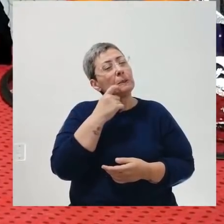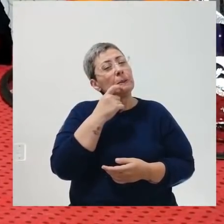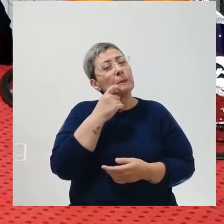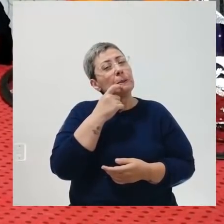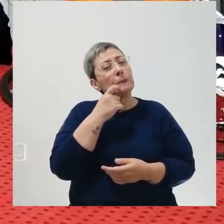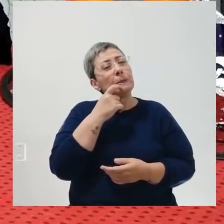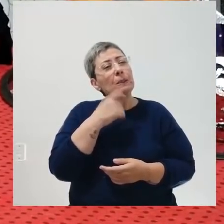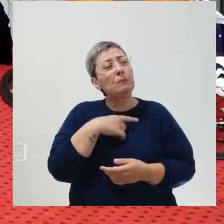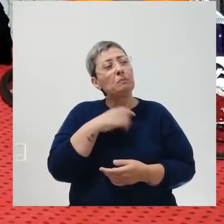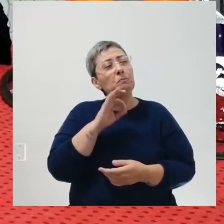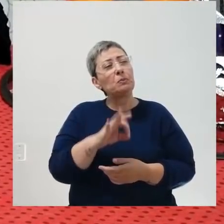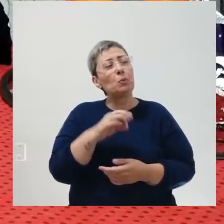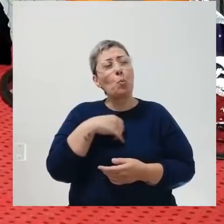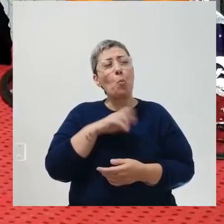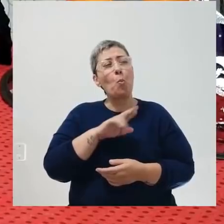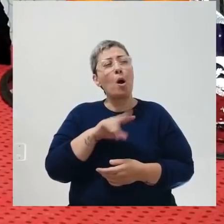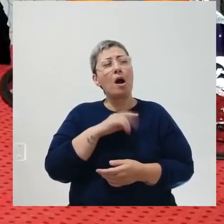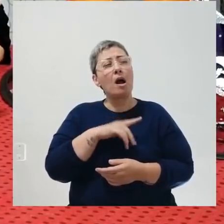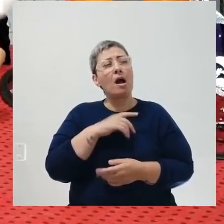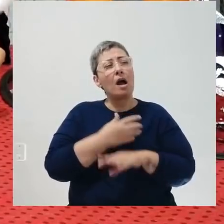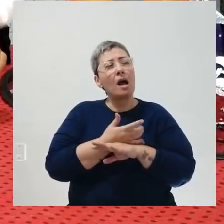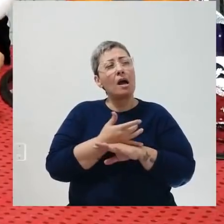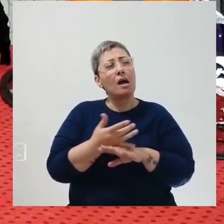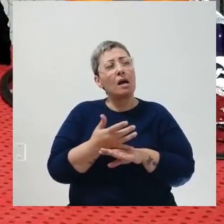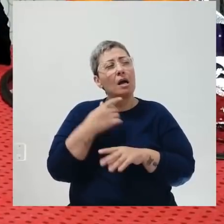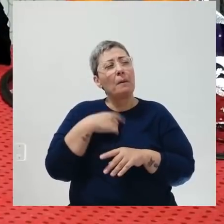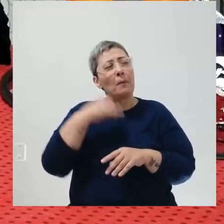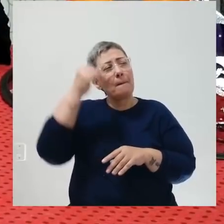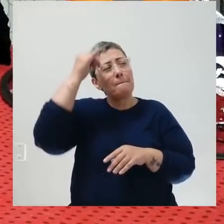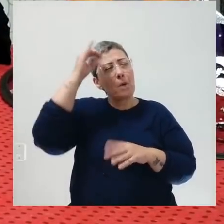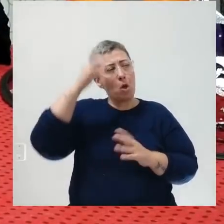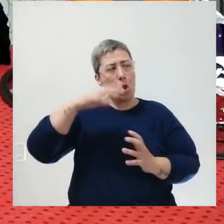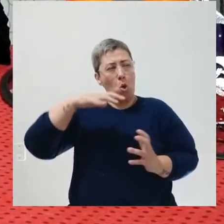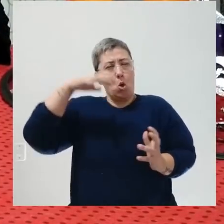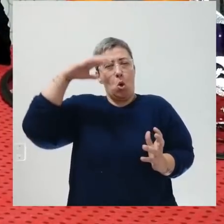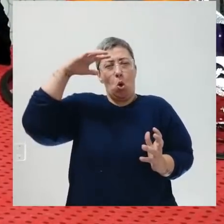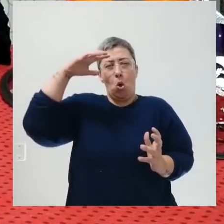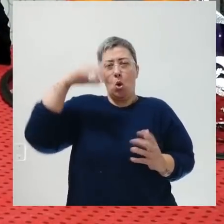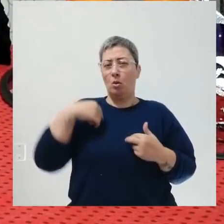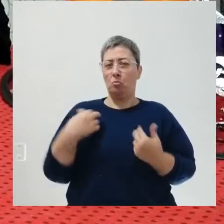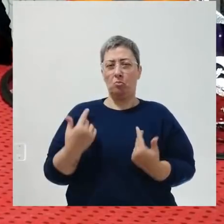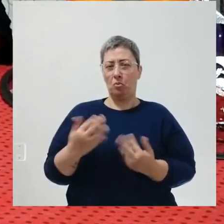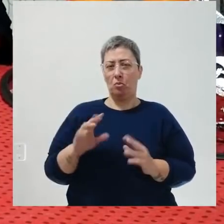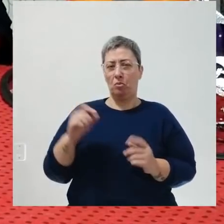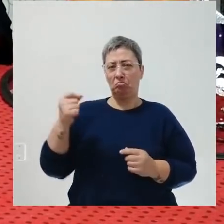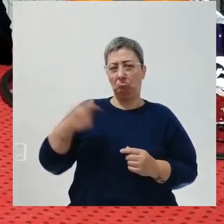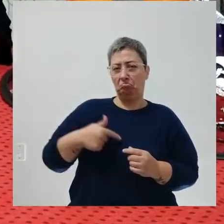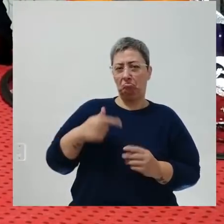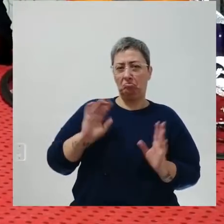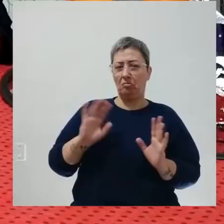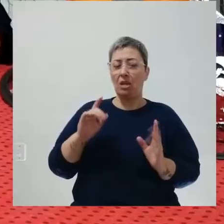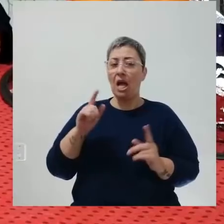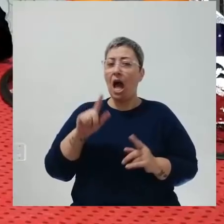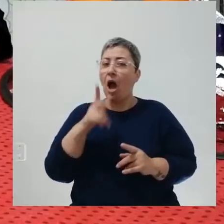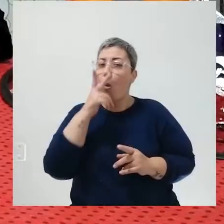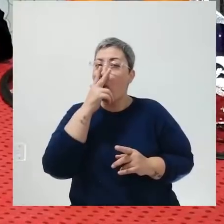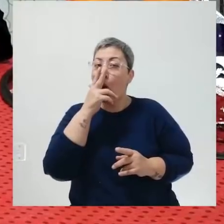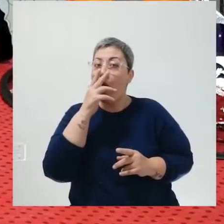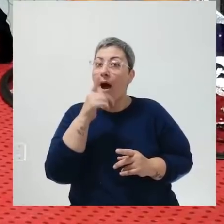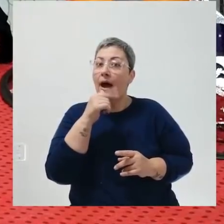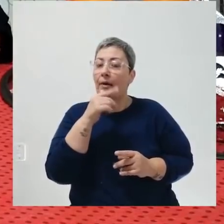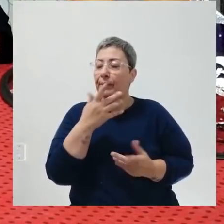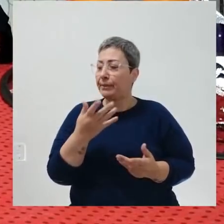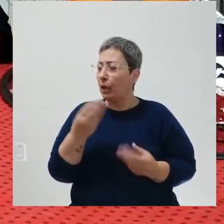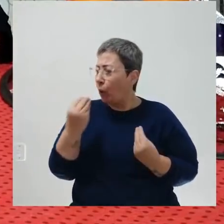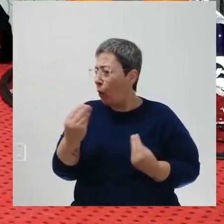mamãe, que realmente não é a grama que faz os bois serem mais fortes do que nós. Deve ser a água.